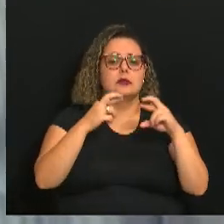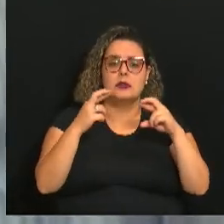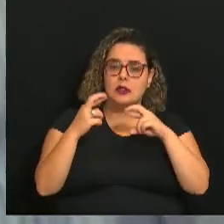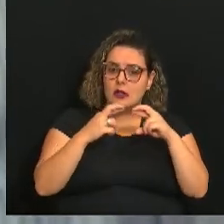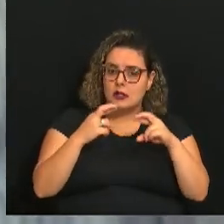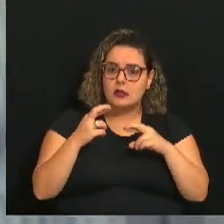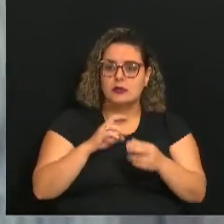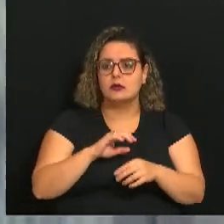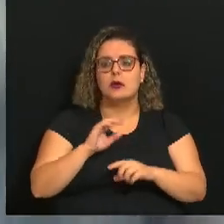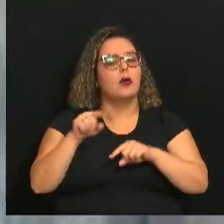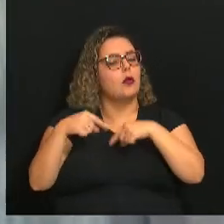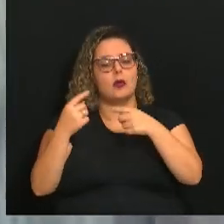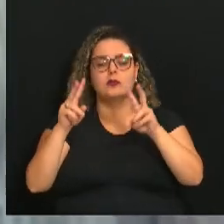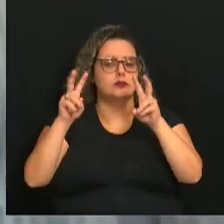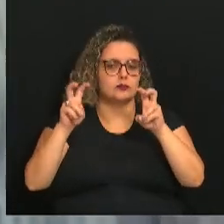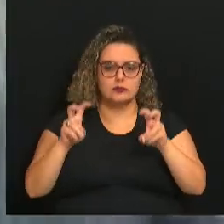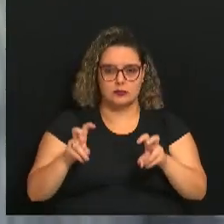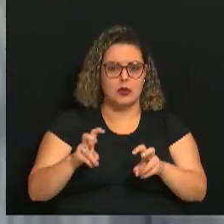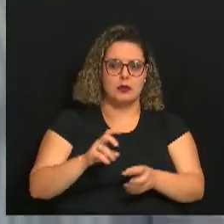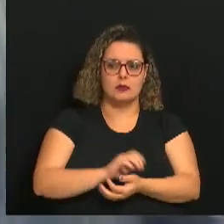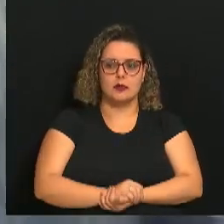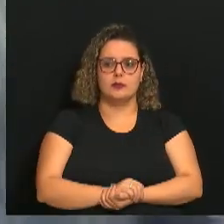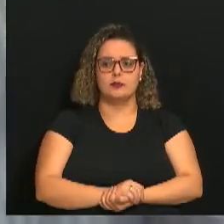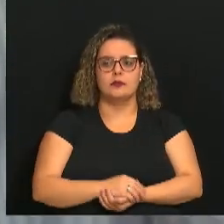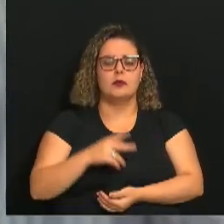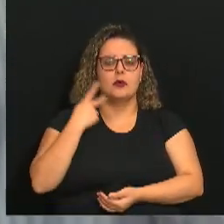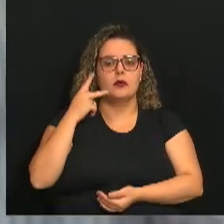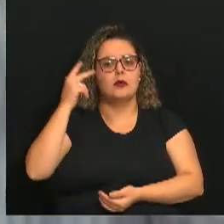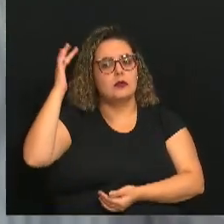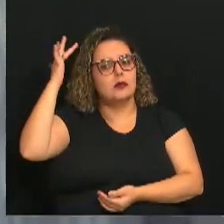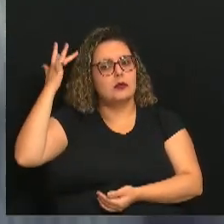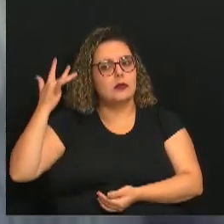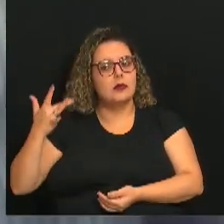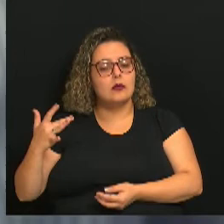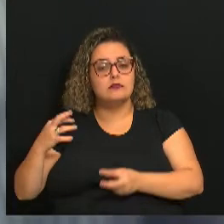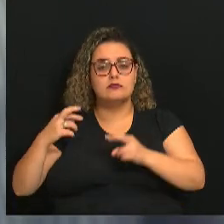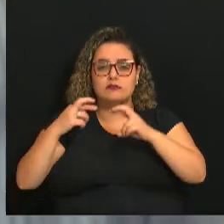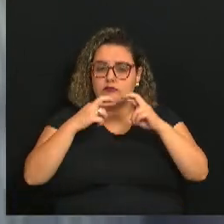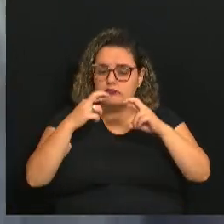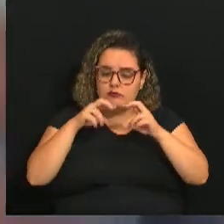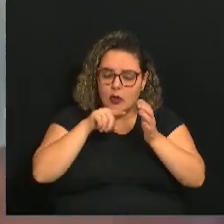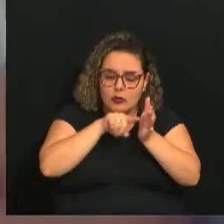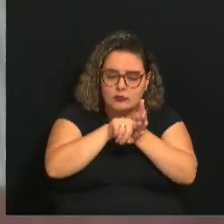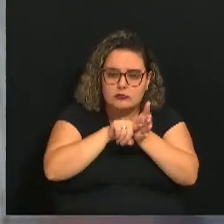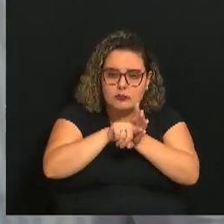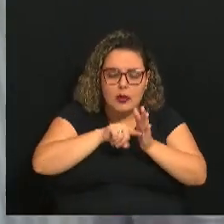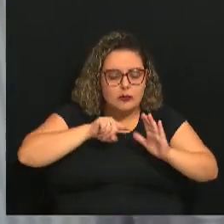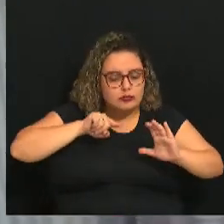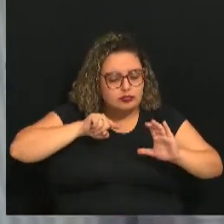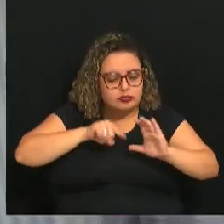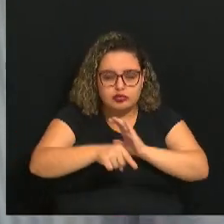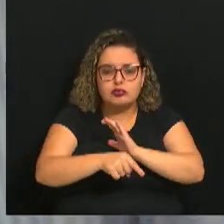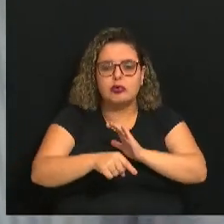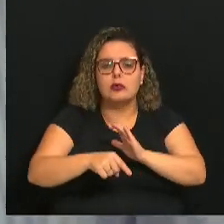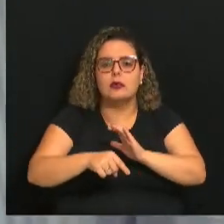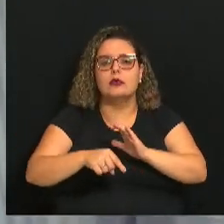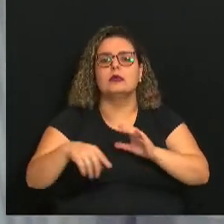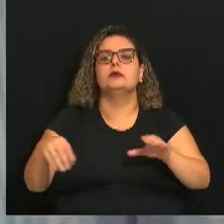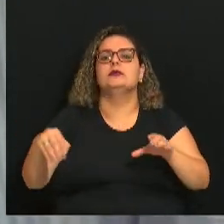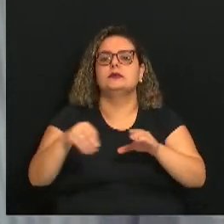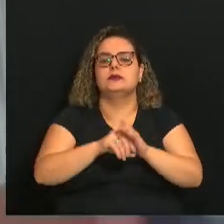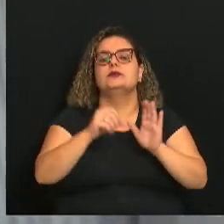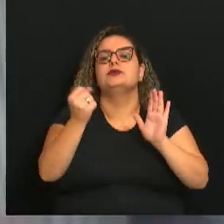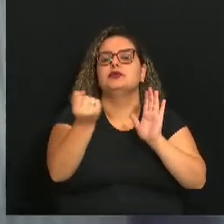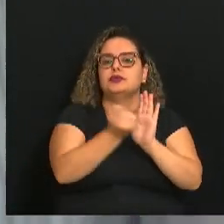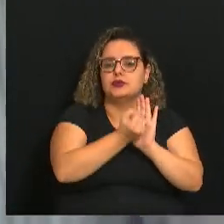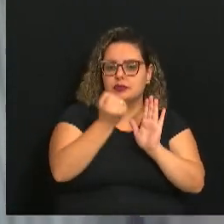sobre outros temas. Apesar que a vereadora Guida está fazendo um trabalho minucioso para mostrar que, mesmo dentro desses marcos, que já